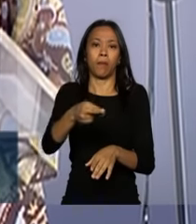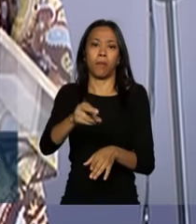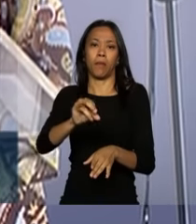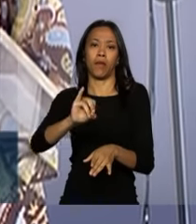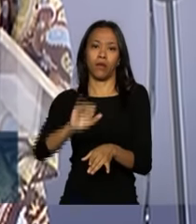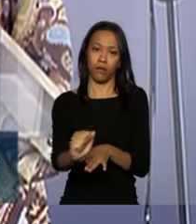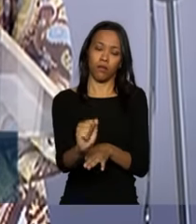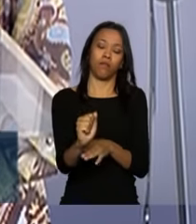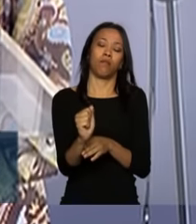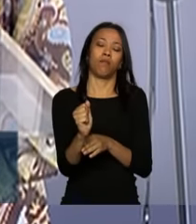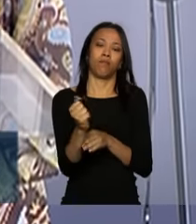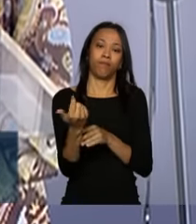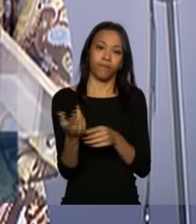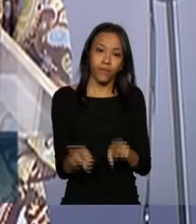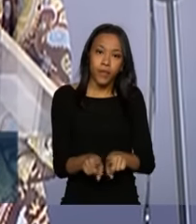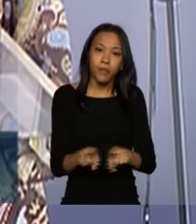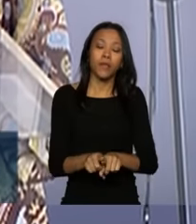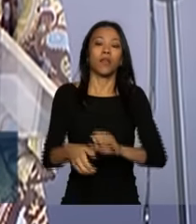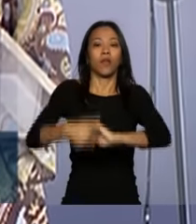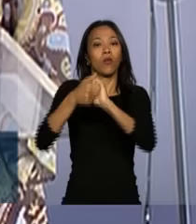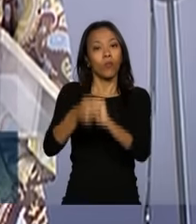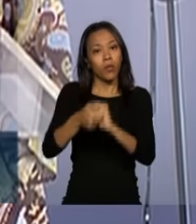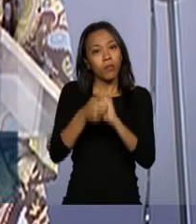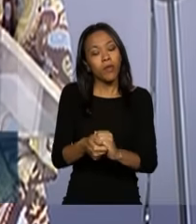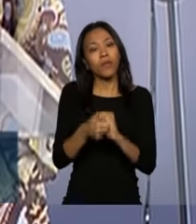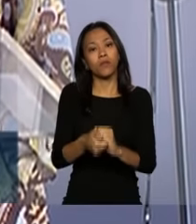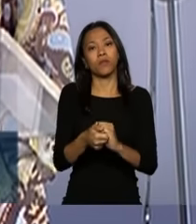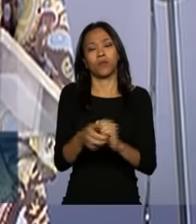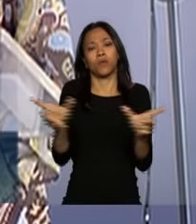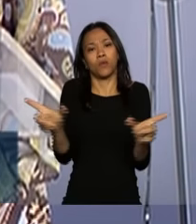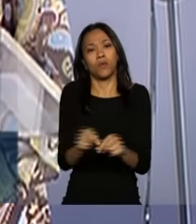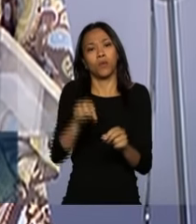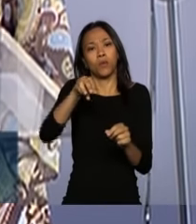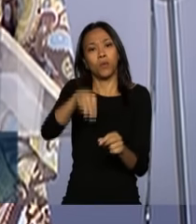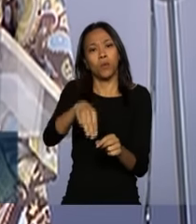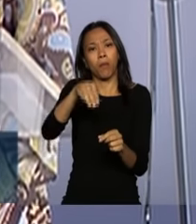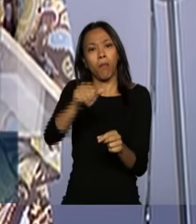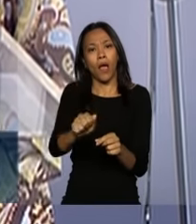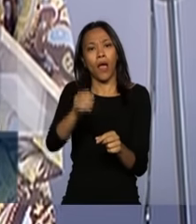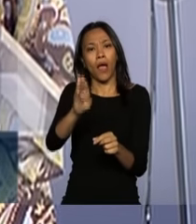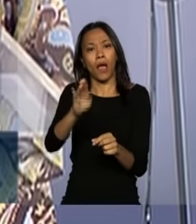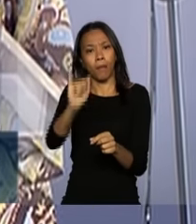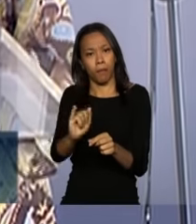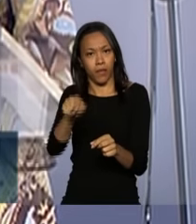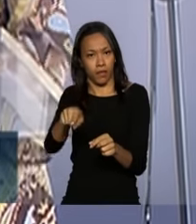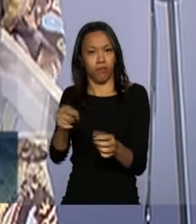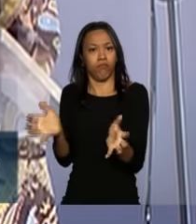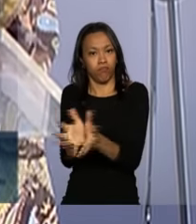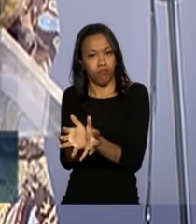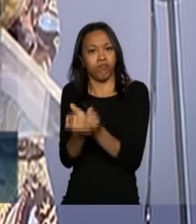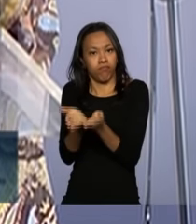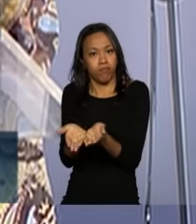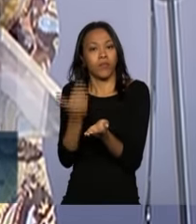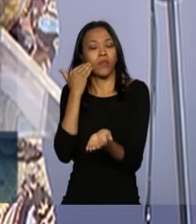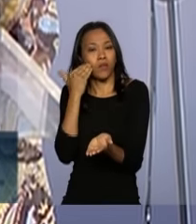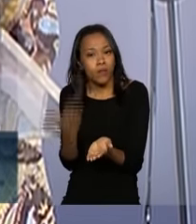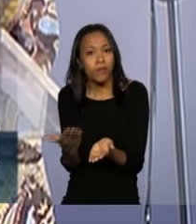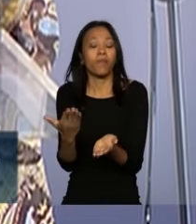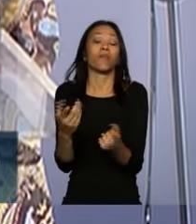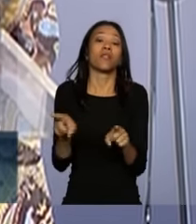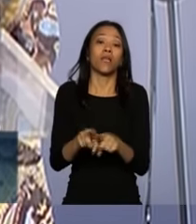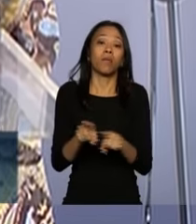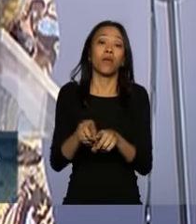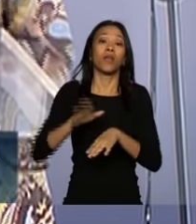Lima. Cumprimento o pessoal do MAB, Movimento de Atingidos por Barragem, ao cumprimentar a